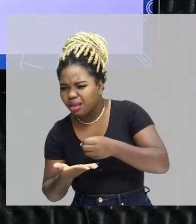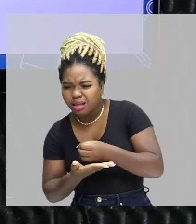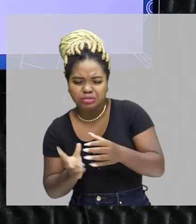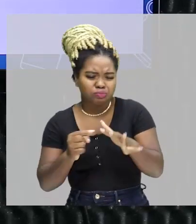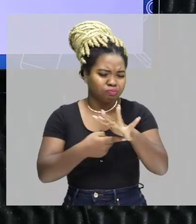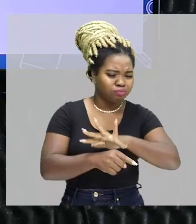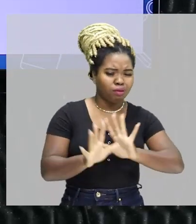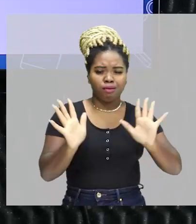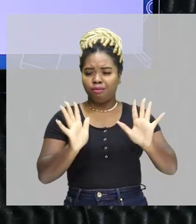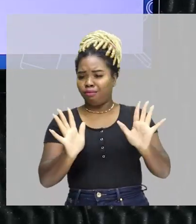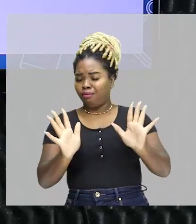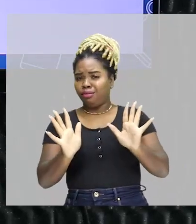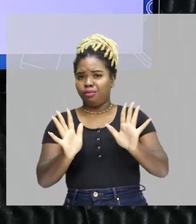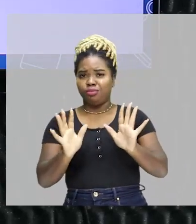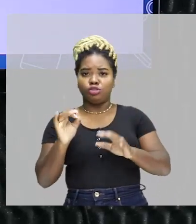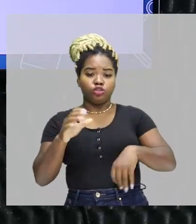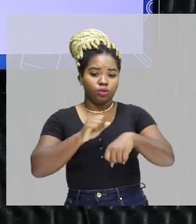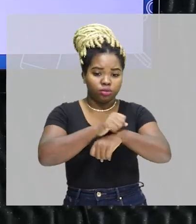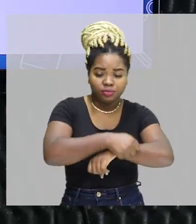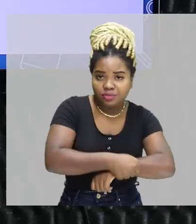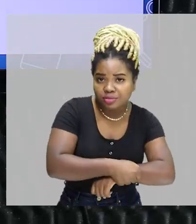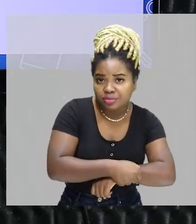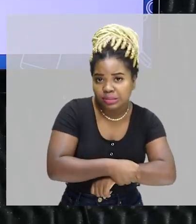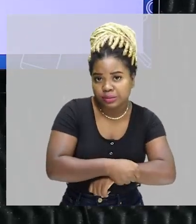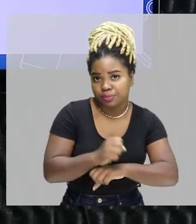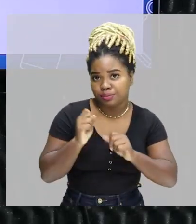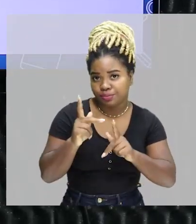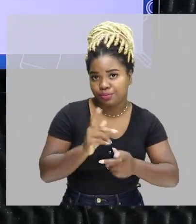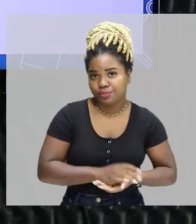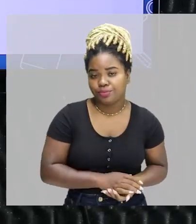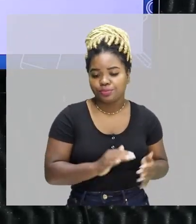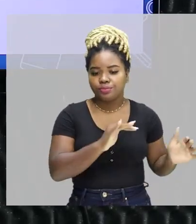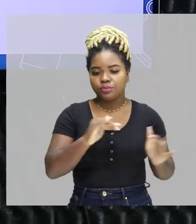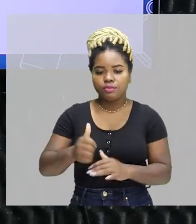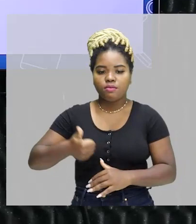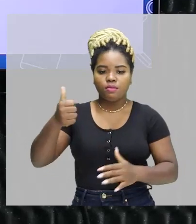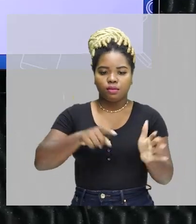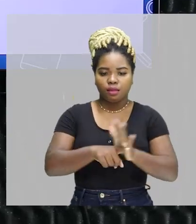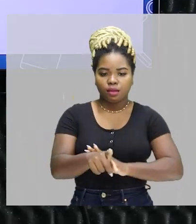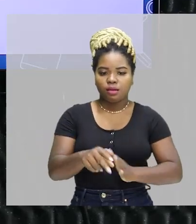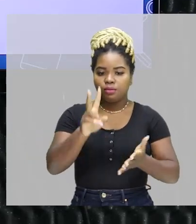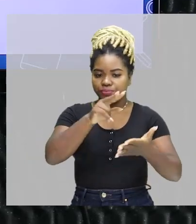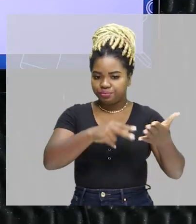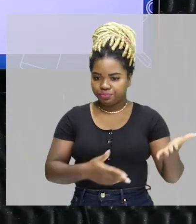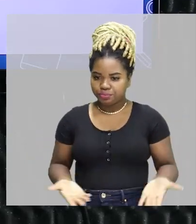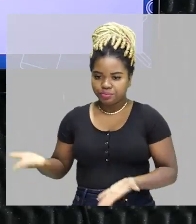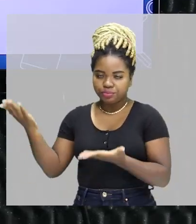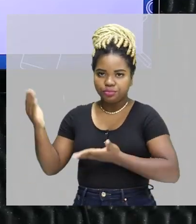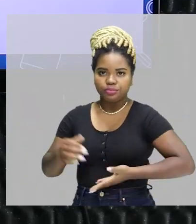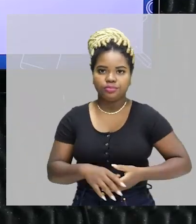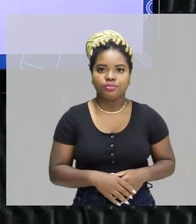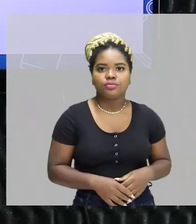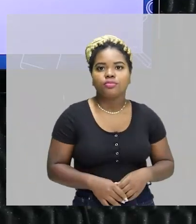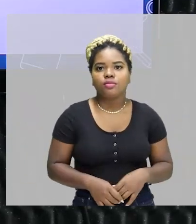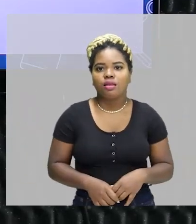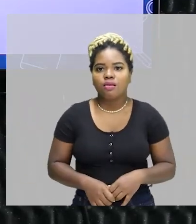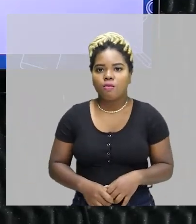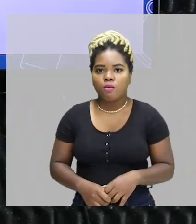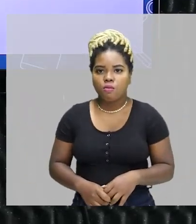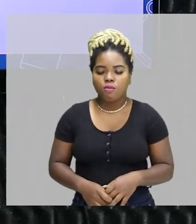academia, para a universidade, para vocês olharem um pouquinho. Perfeito? Então, a primeira questão traz assim, ó, a construção